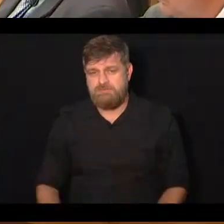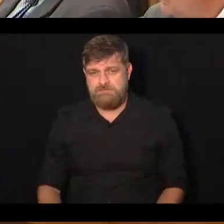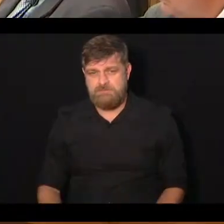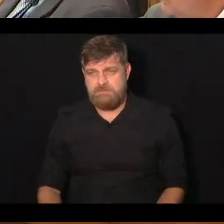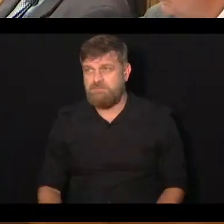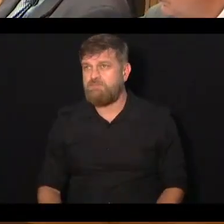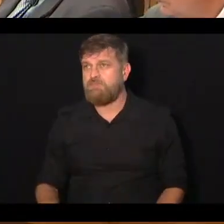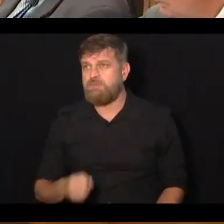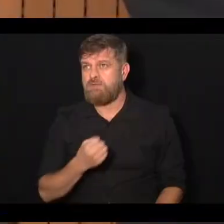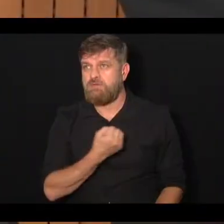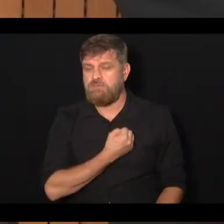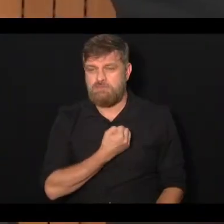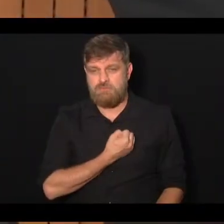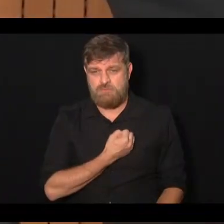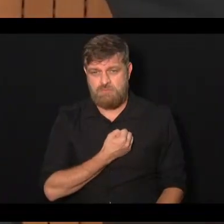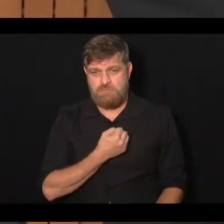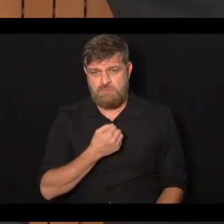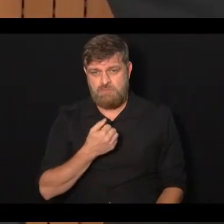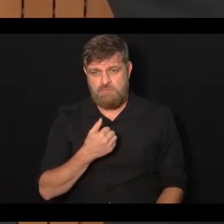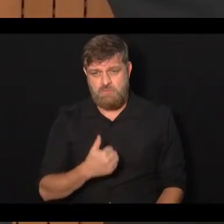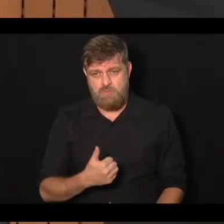Incluído na pauta.